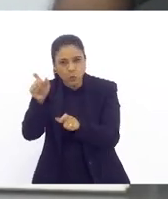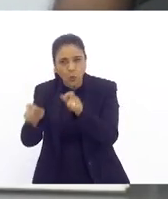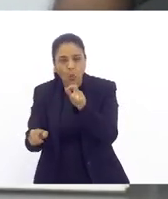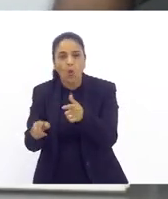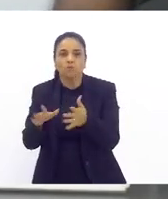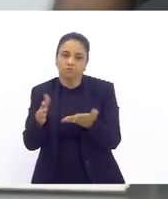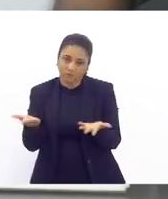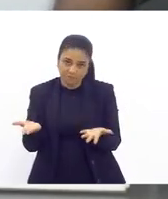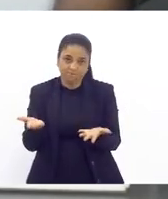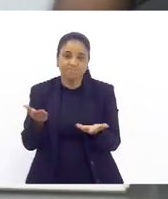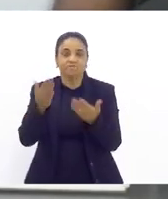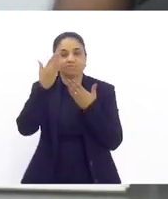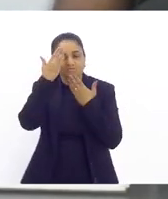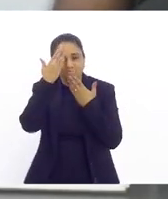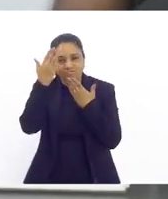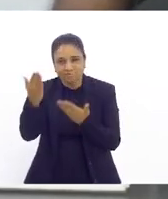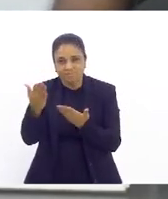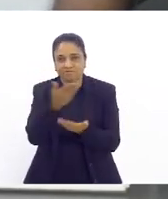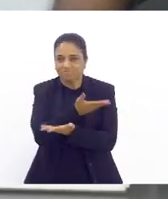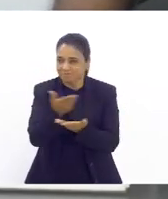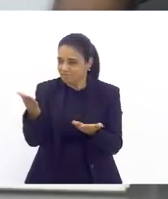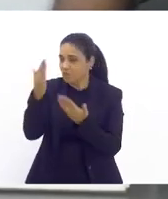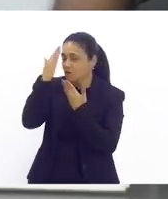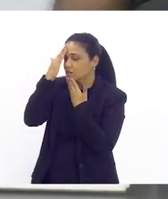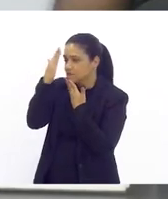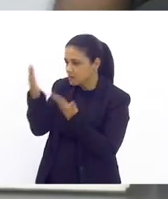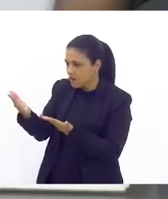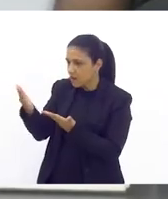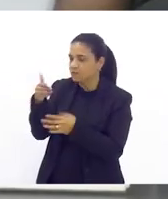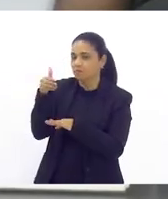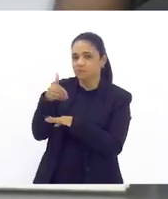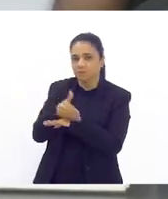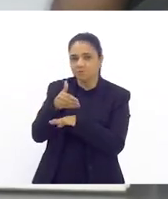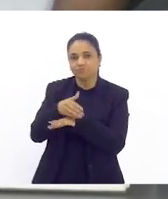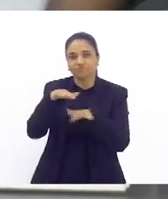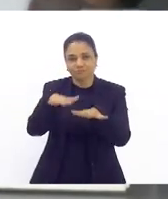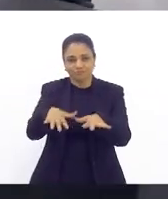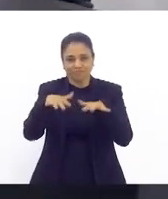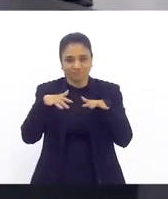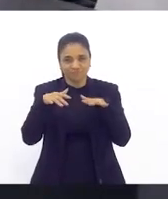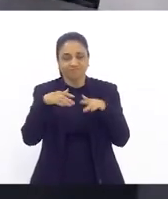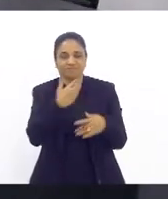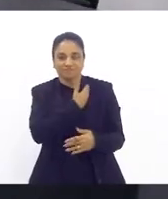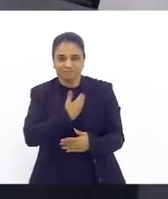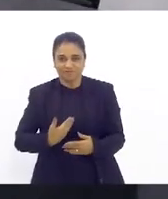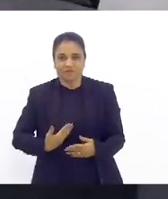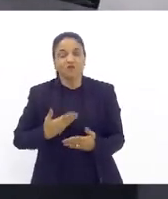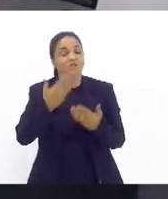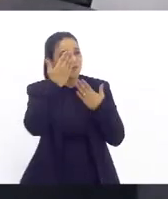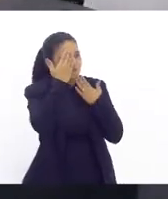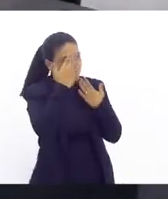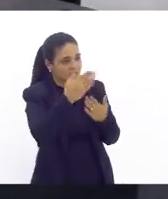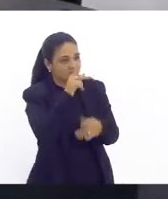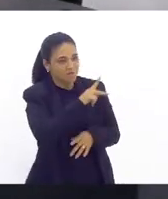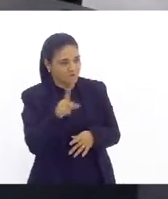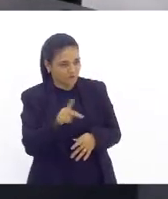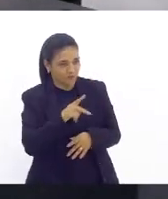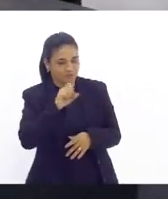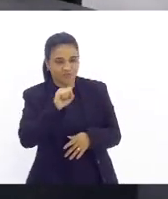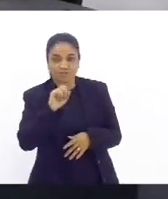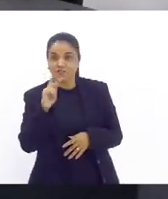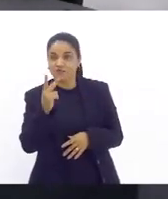disso tudo muito obrigada a todos muito obrigada a vocês pela audiência Obrigada professora Sheila eu quero